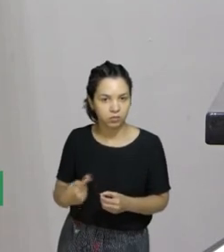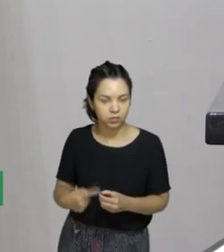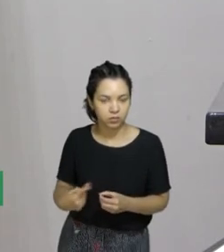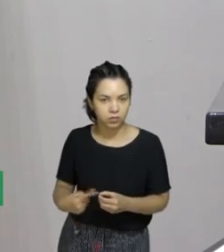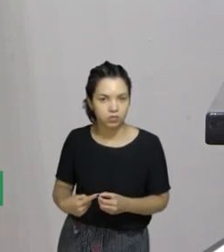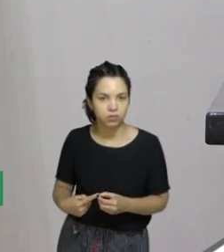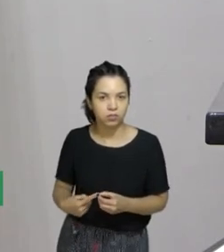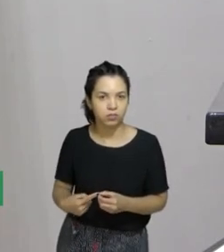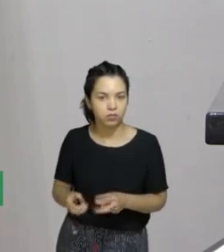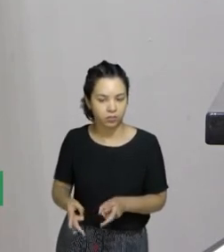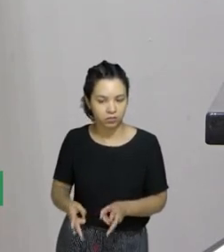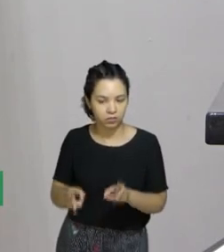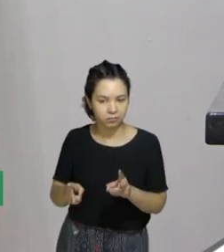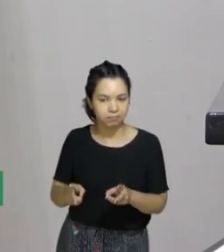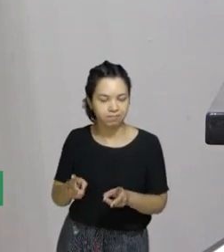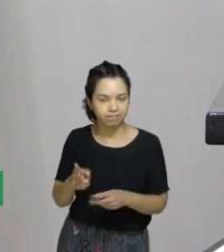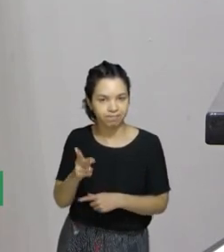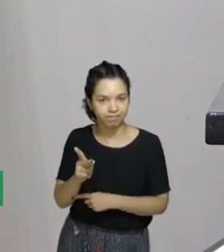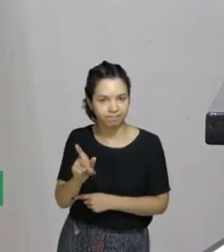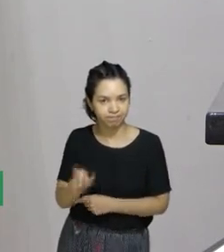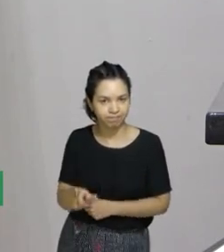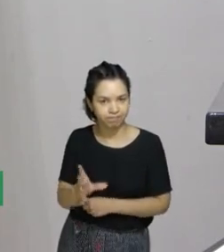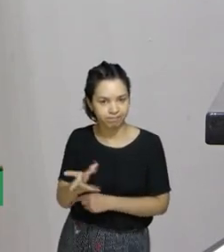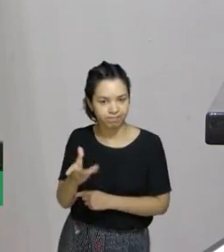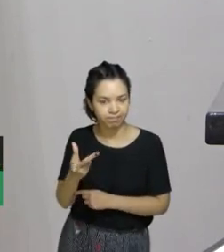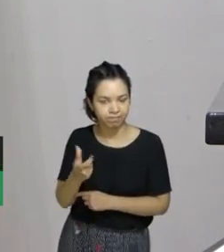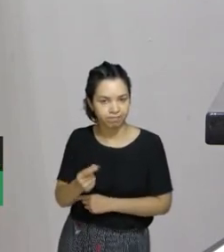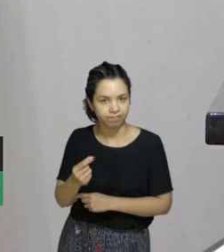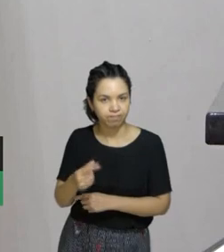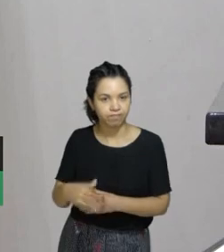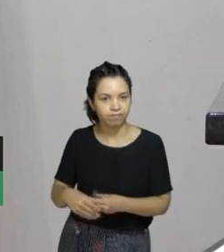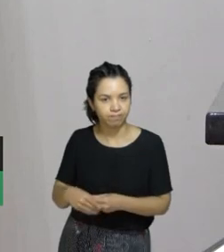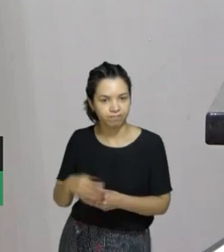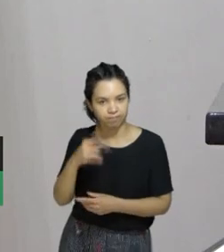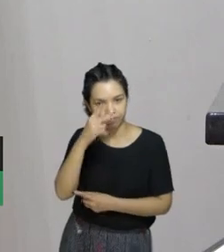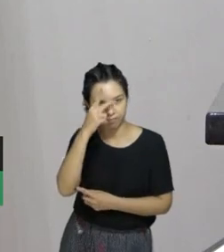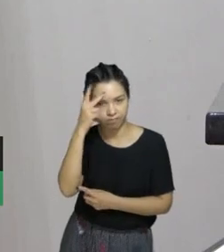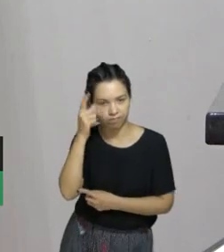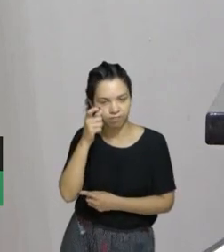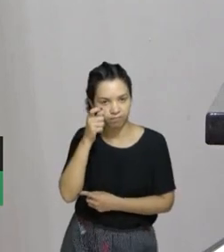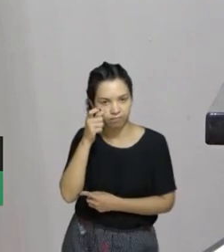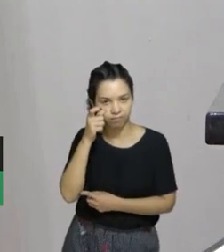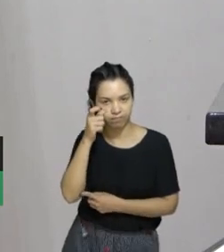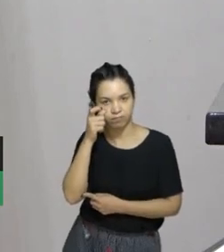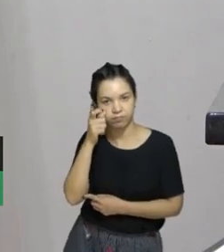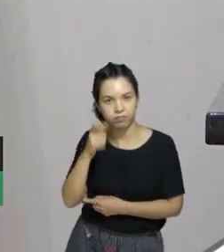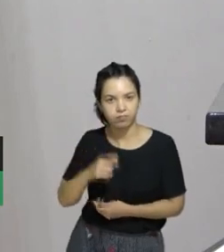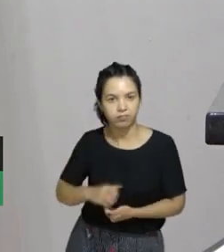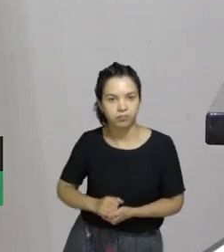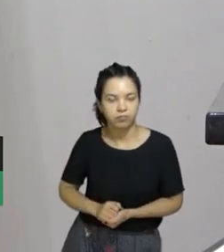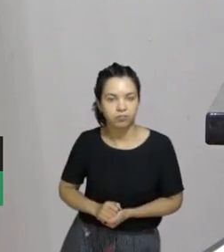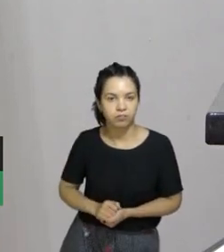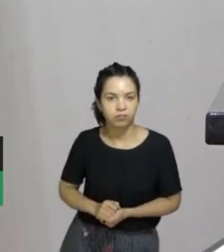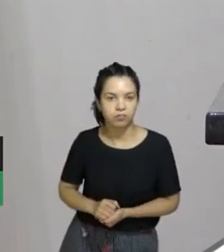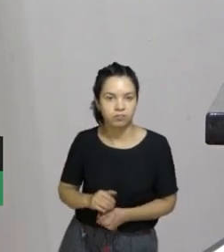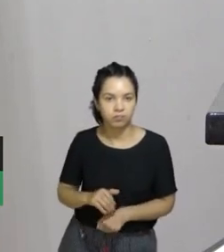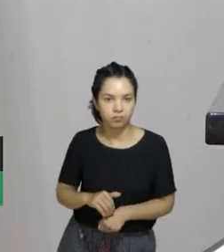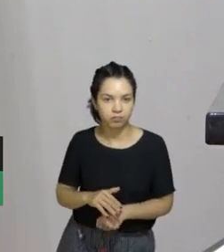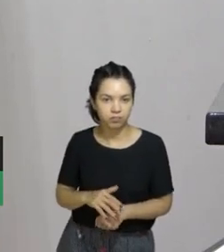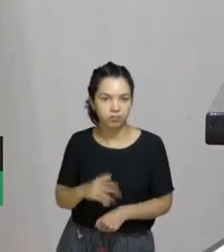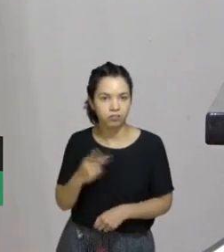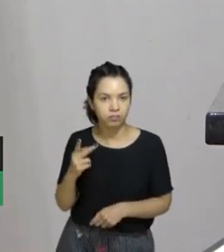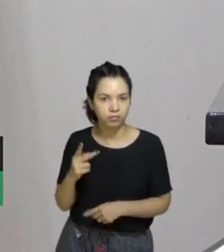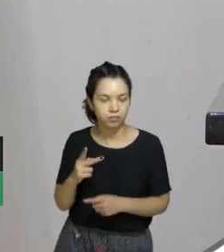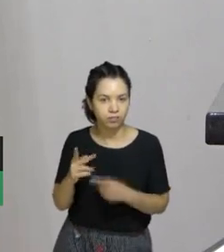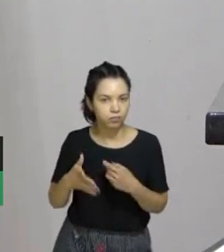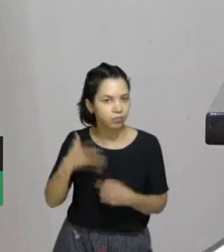continue sendo essa pessoa maravilhosa. Cumprimentar as demais pessoas que aqui nos acompanham ao plenário, mas falar um pouco de